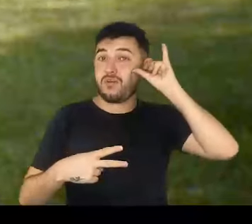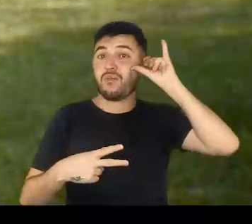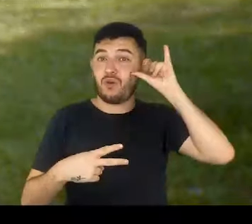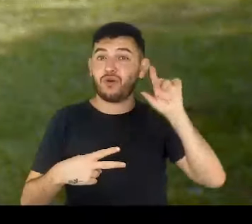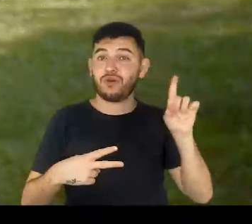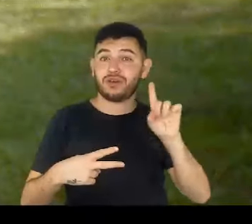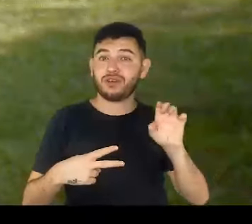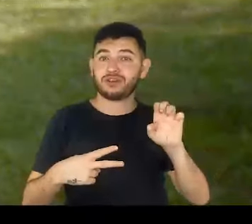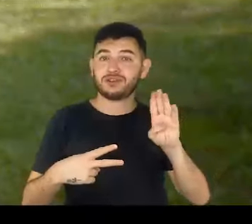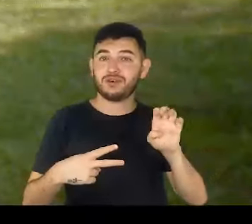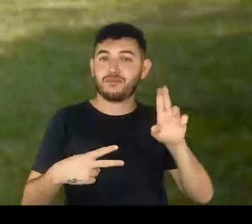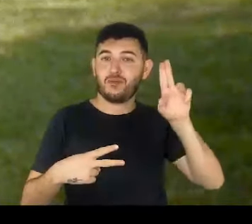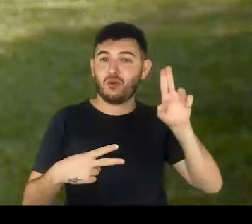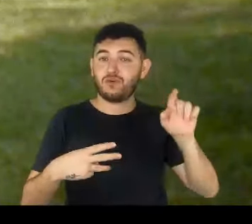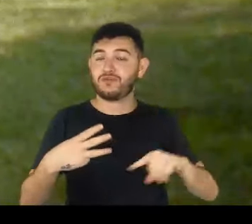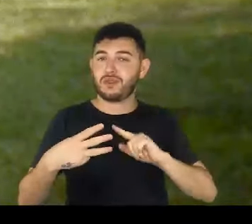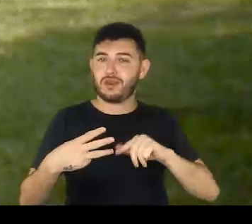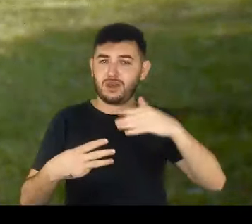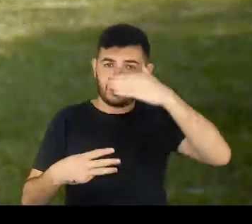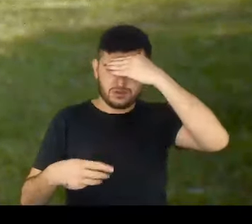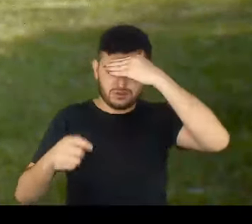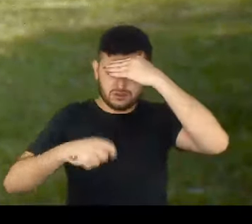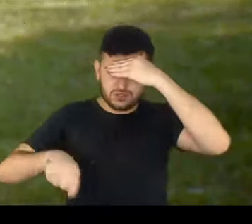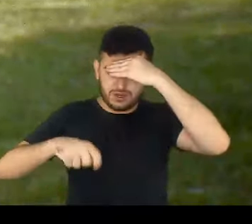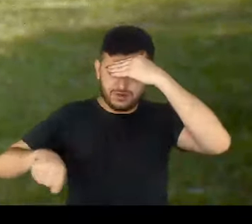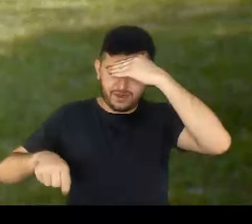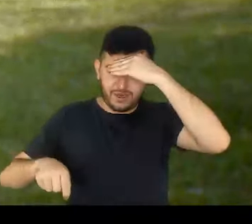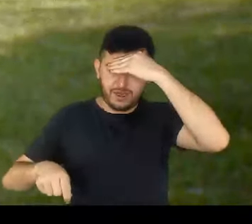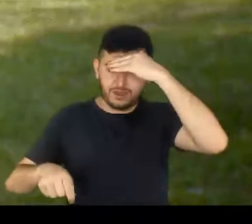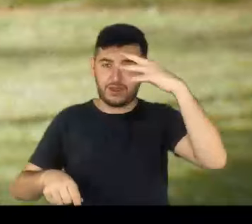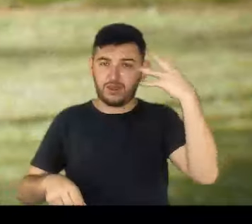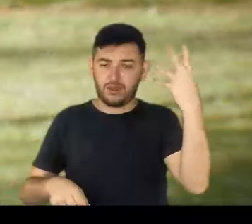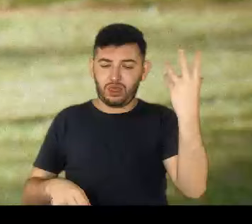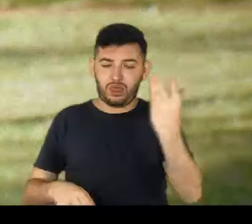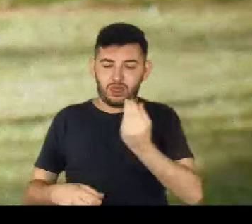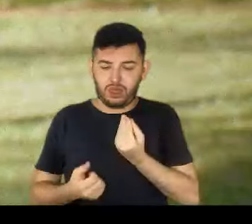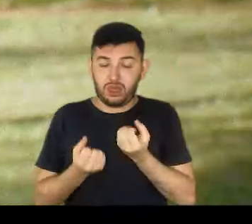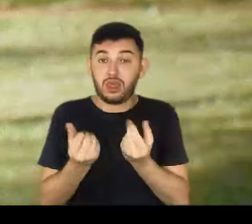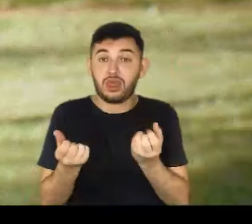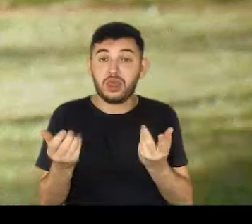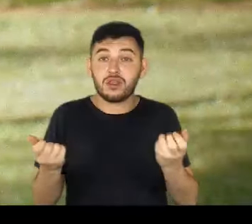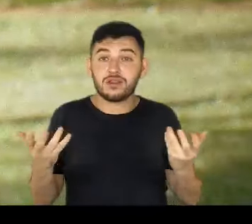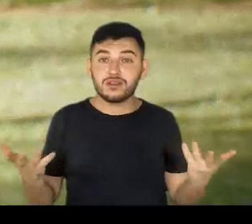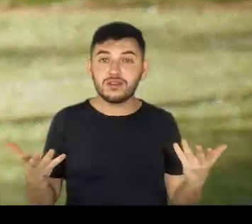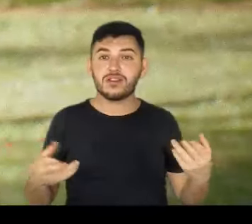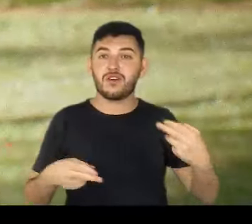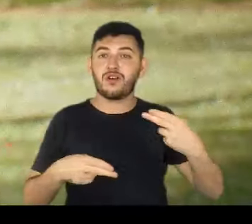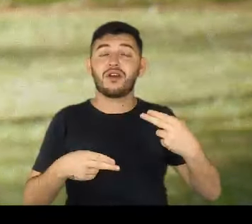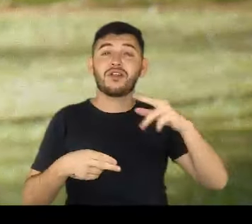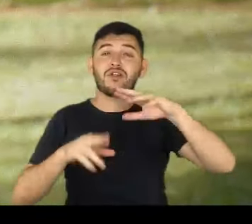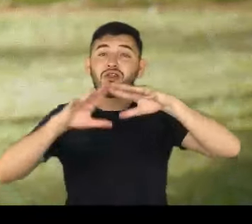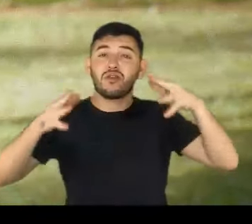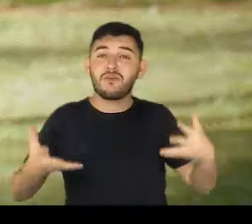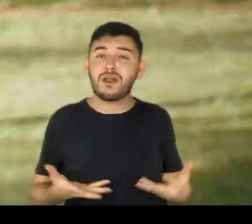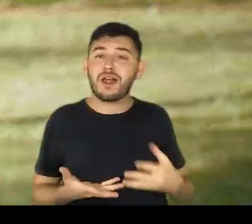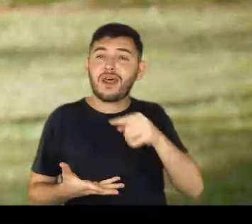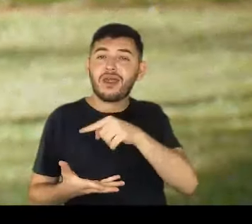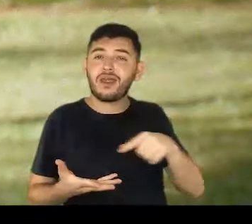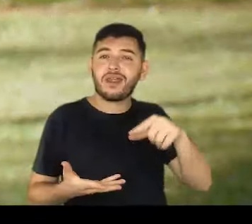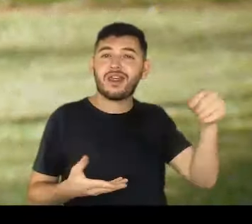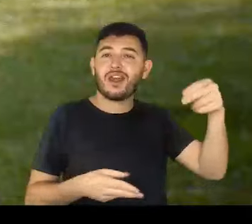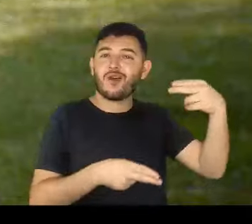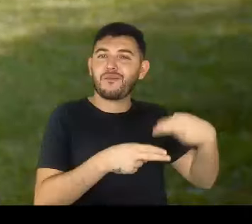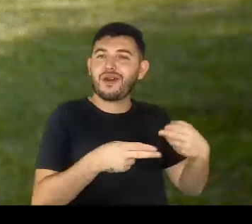e Uberaba é onde o Chico Xavier se revelou ao Espiritismo Mundial. E nesse quesito, Uberaba é ímpar e única no